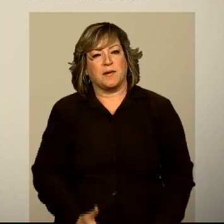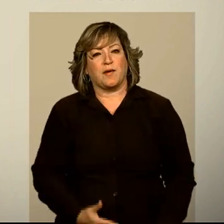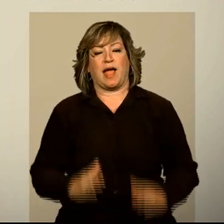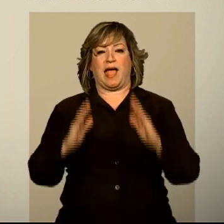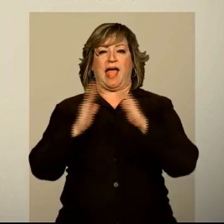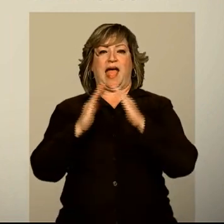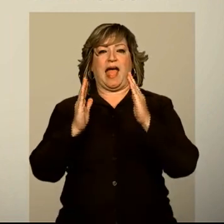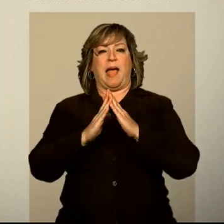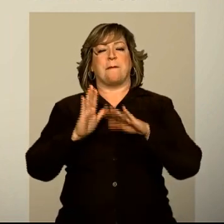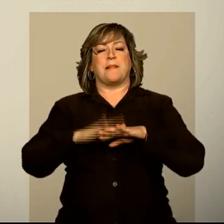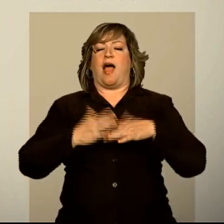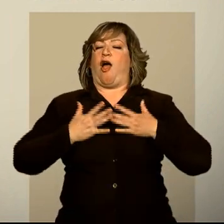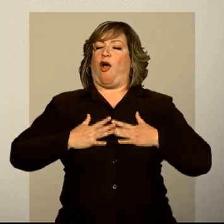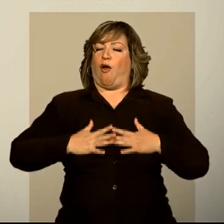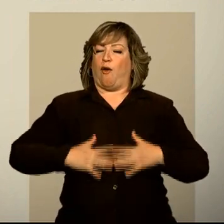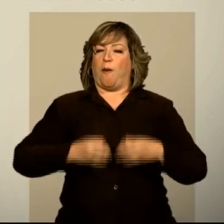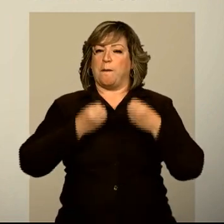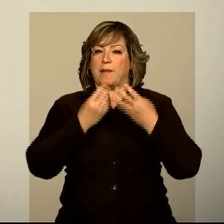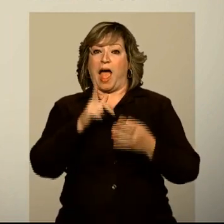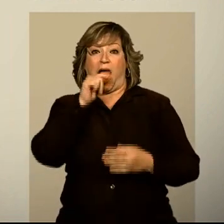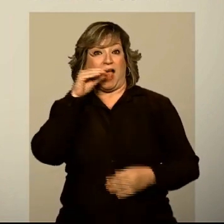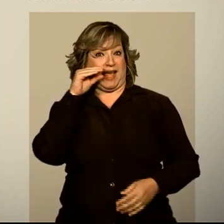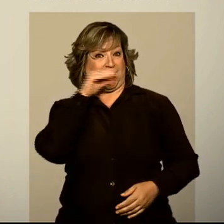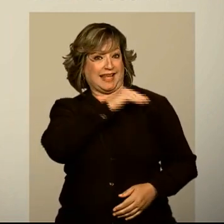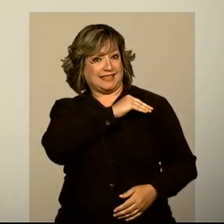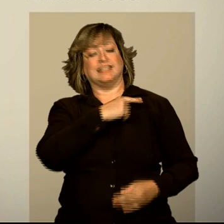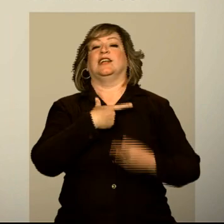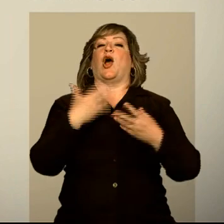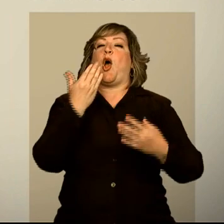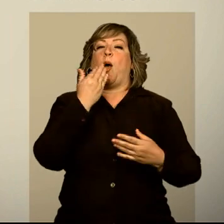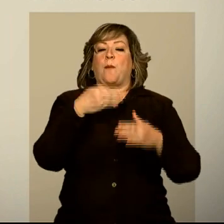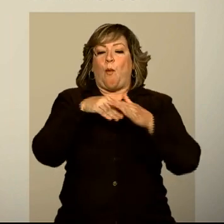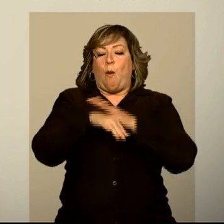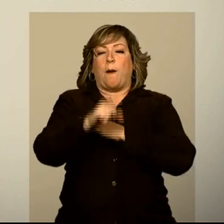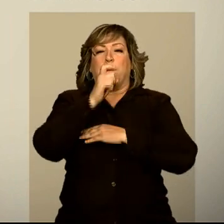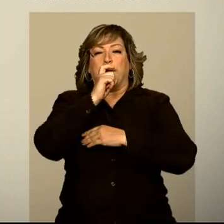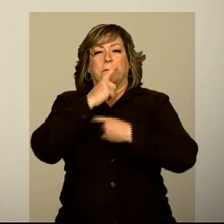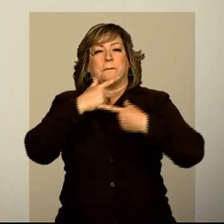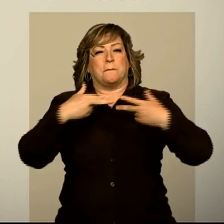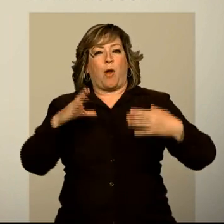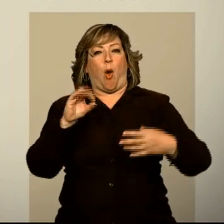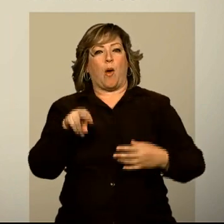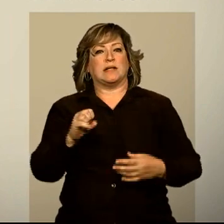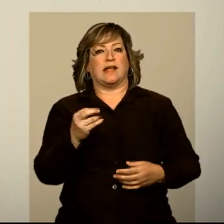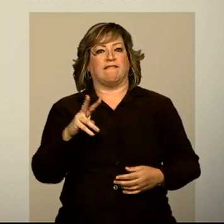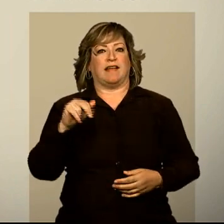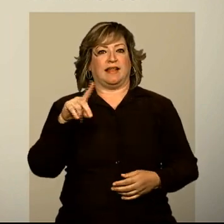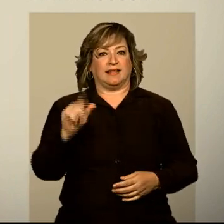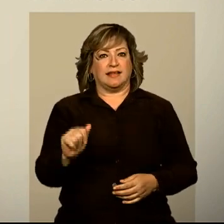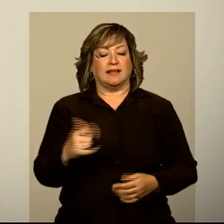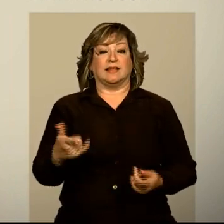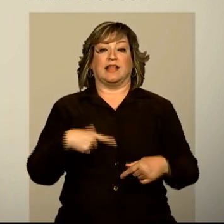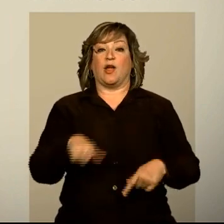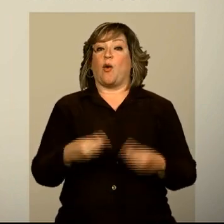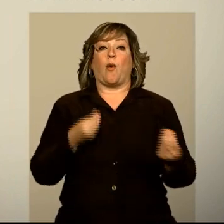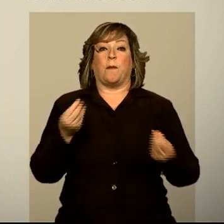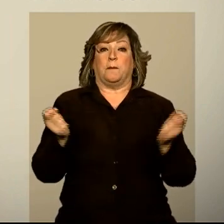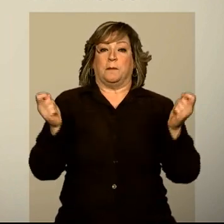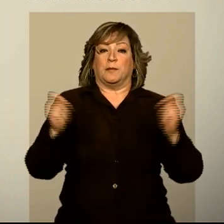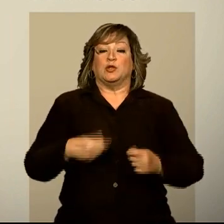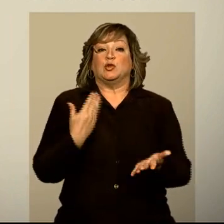uma casa mais confortável água quente comida bem conservada significa Luciana